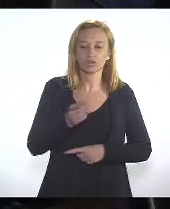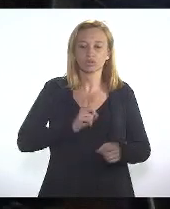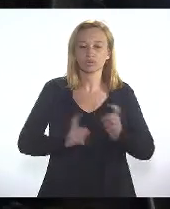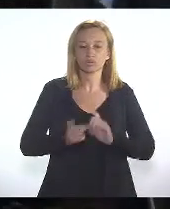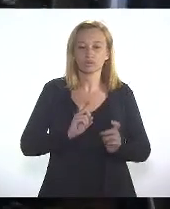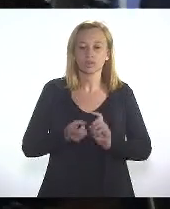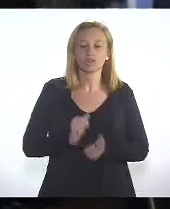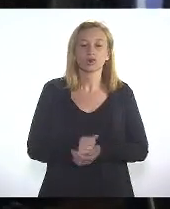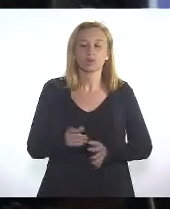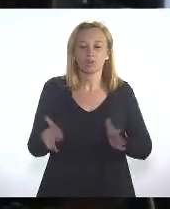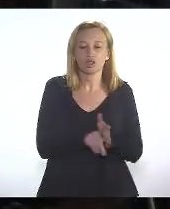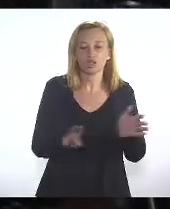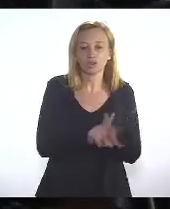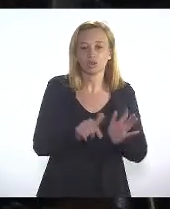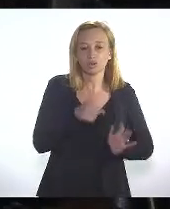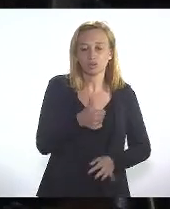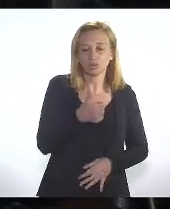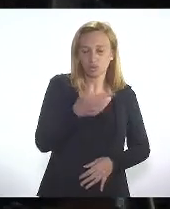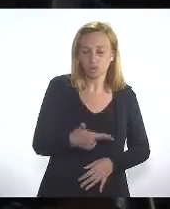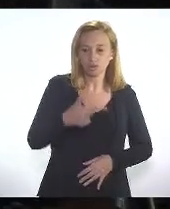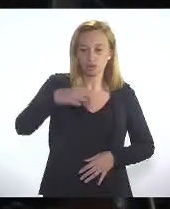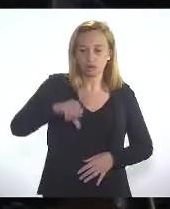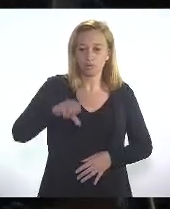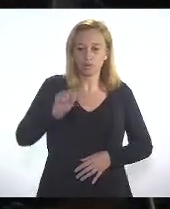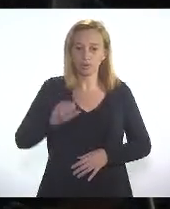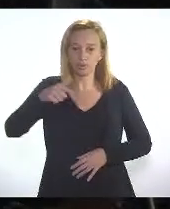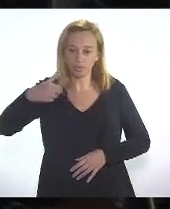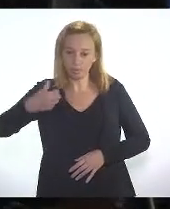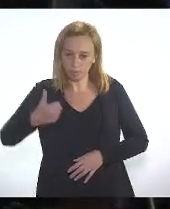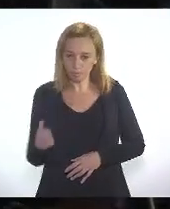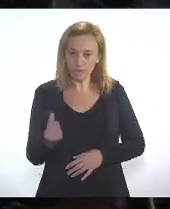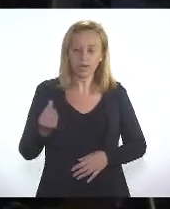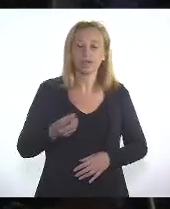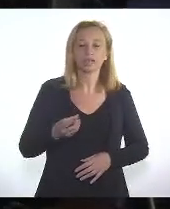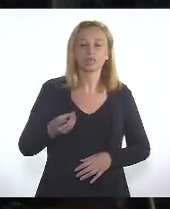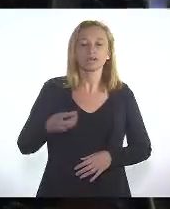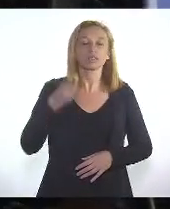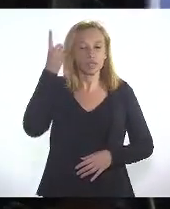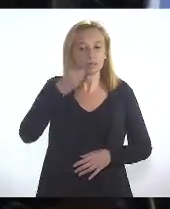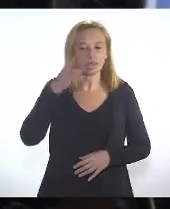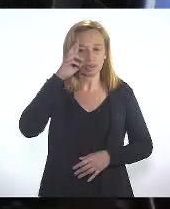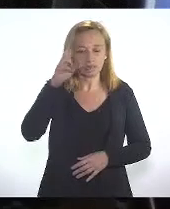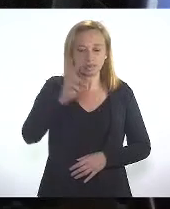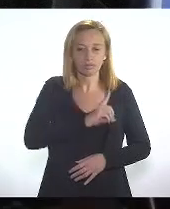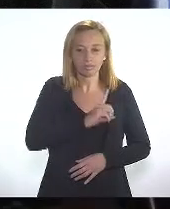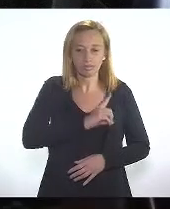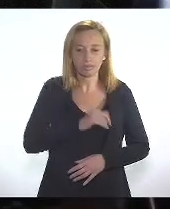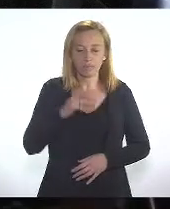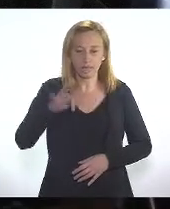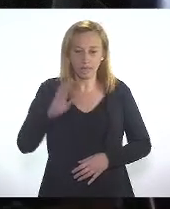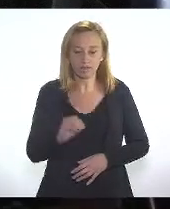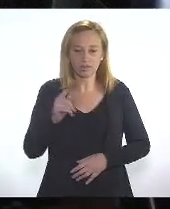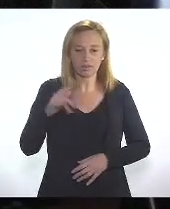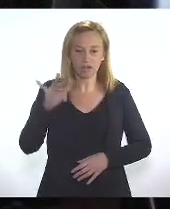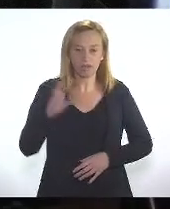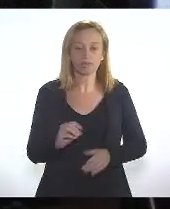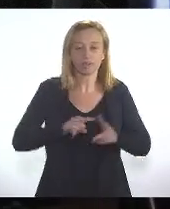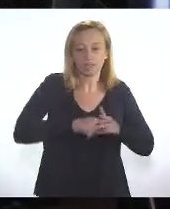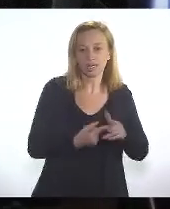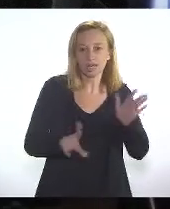única, projeto de lei 2986/2020, da autoria dos deputados Subtenente Bernardo e Fábio Silva, que altera a lei